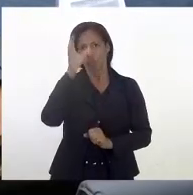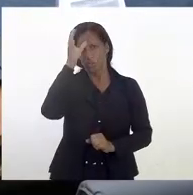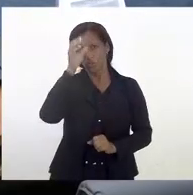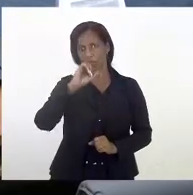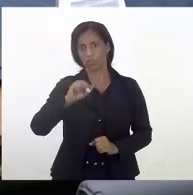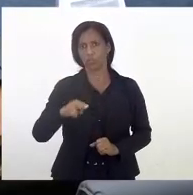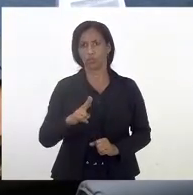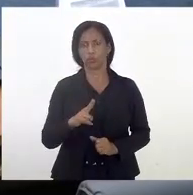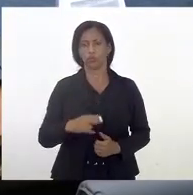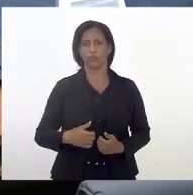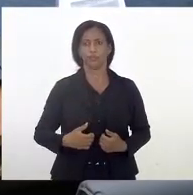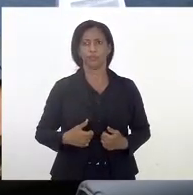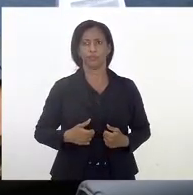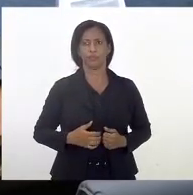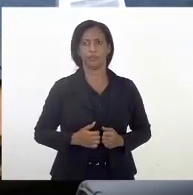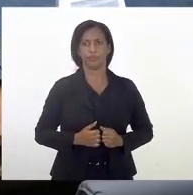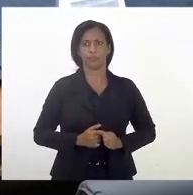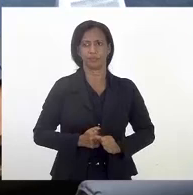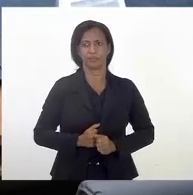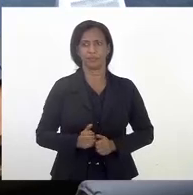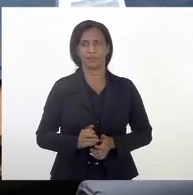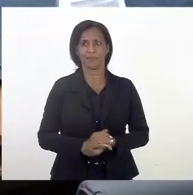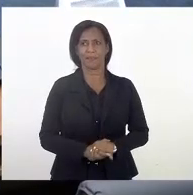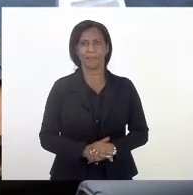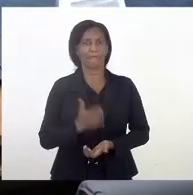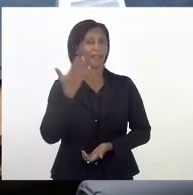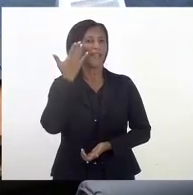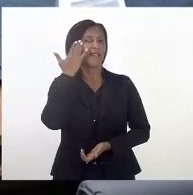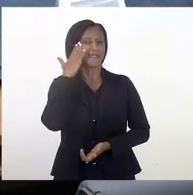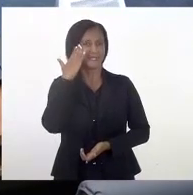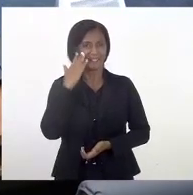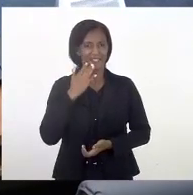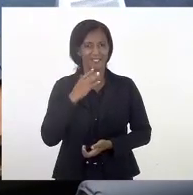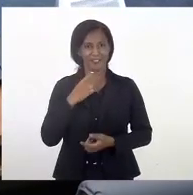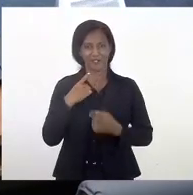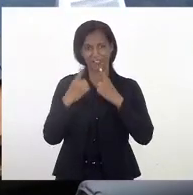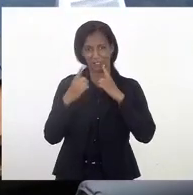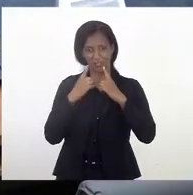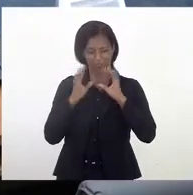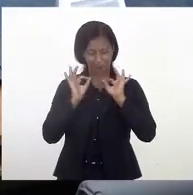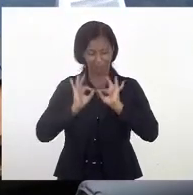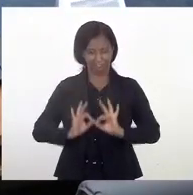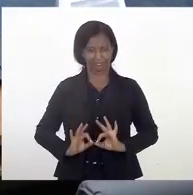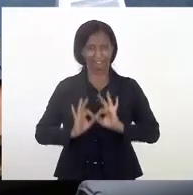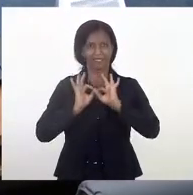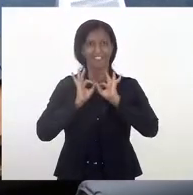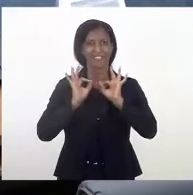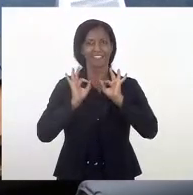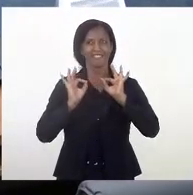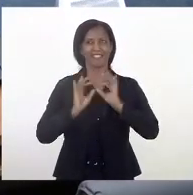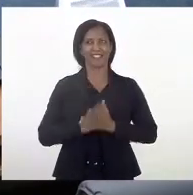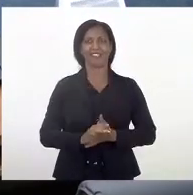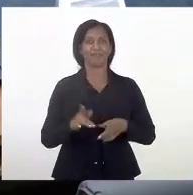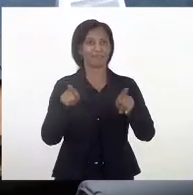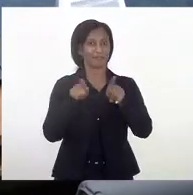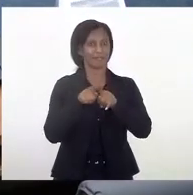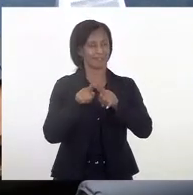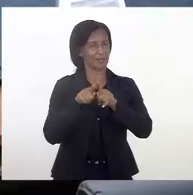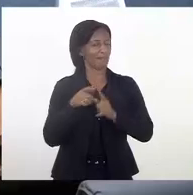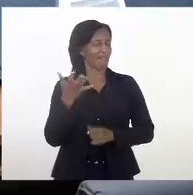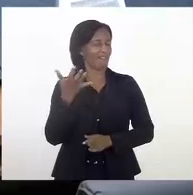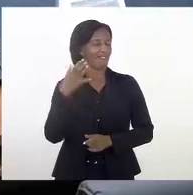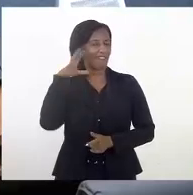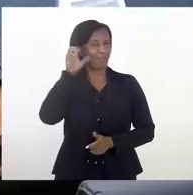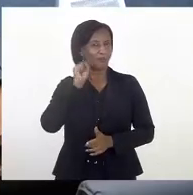senhor presidente é eu já entendi você vai saber discutir porque também tá elegante já é isso também quero criar um